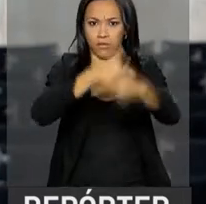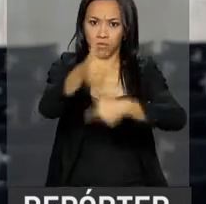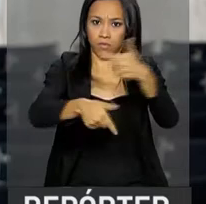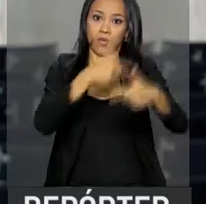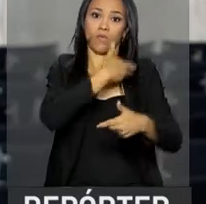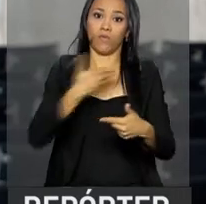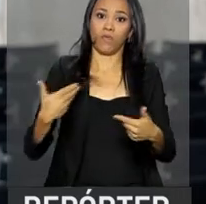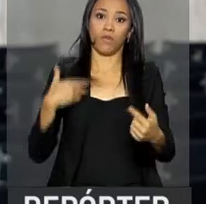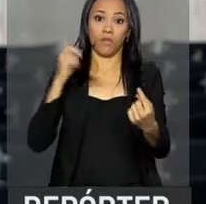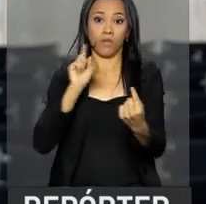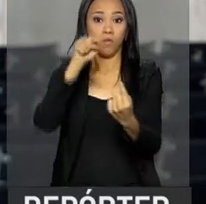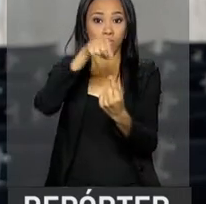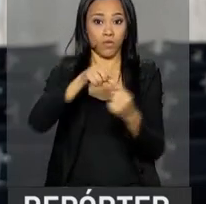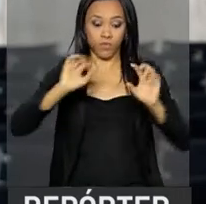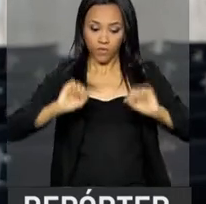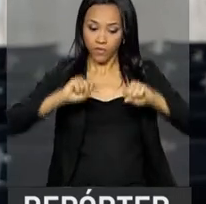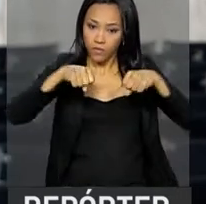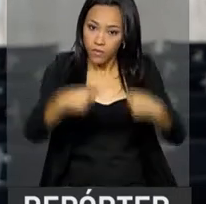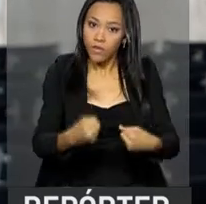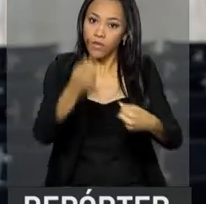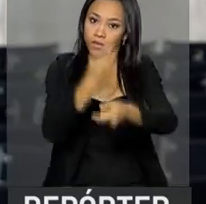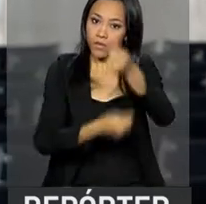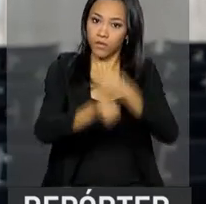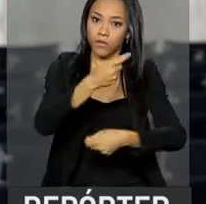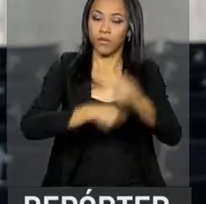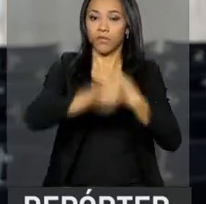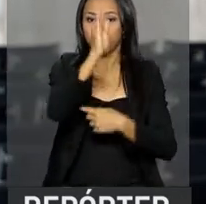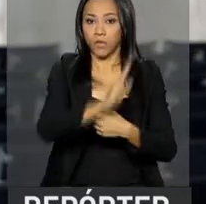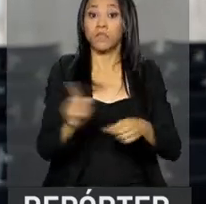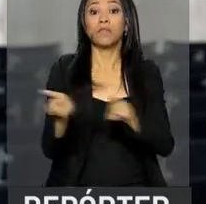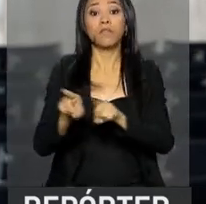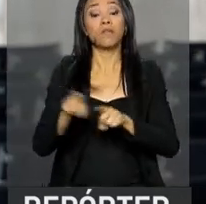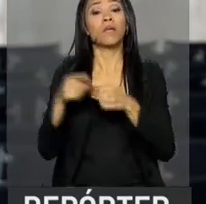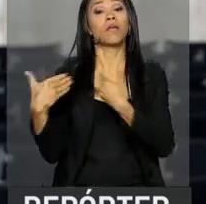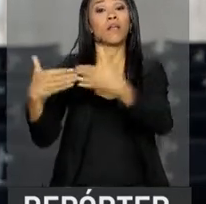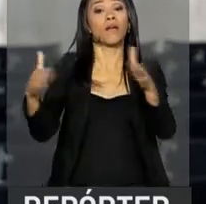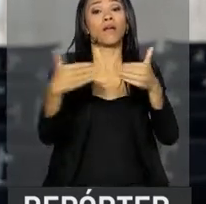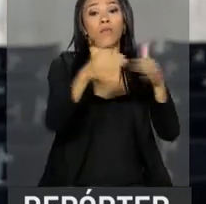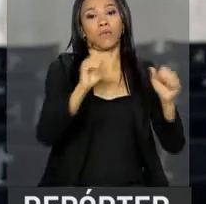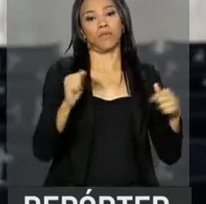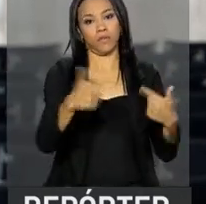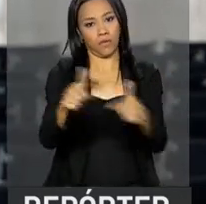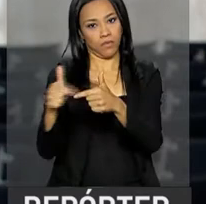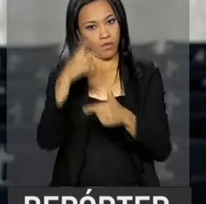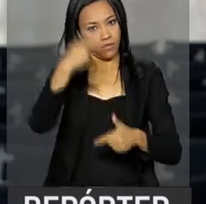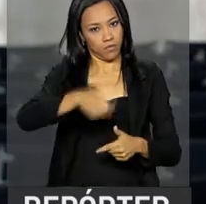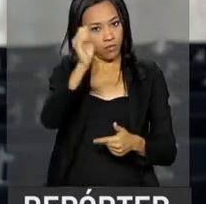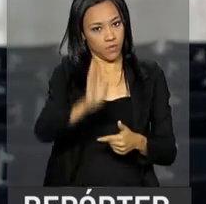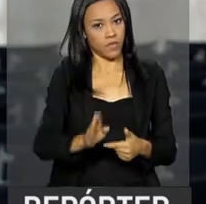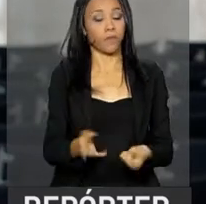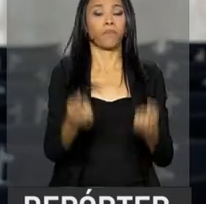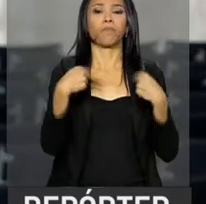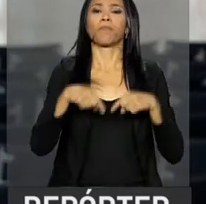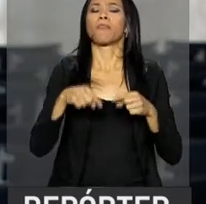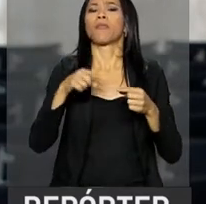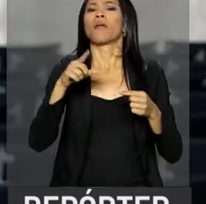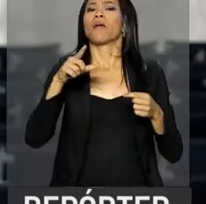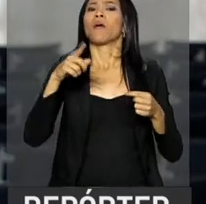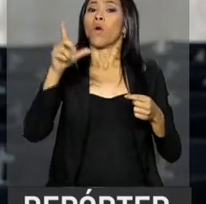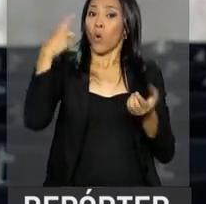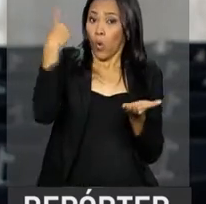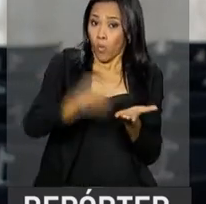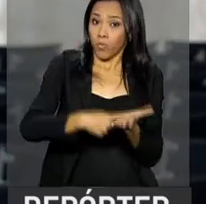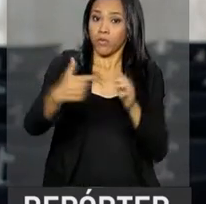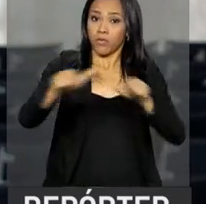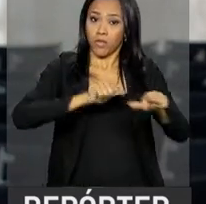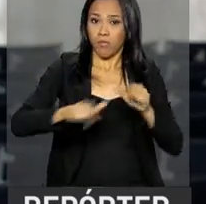crescimento da economia e da geração de empregos no país entre os compromissos previstos aí